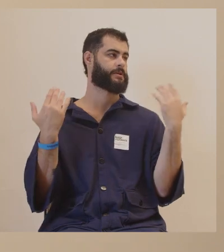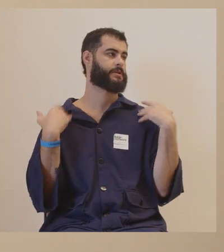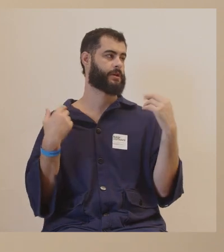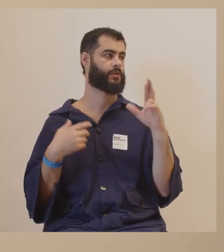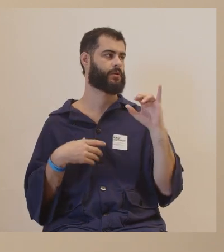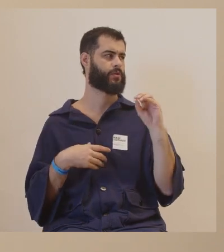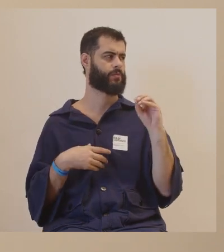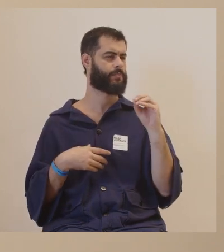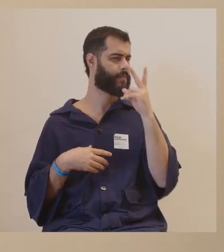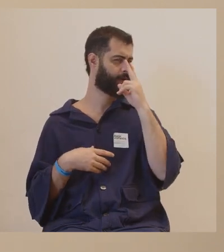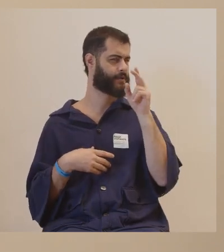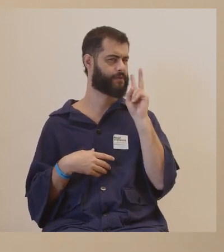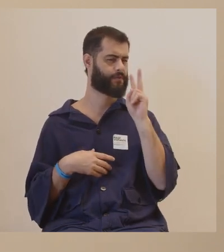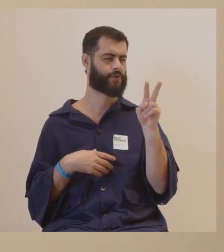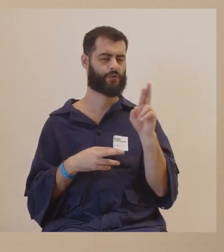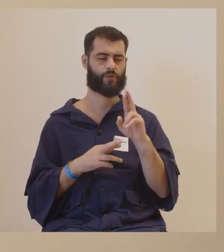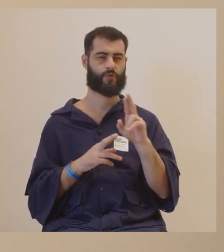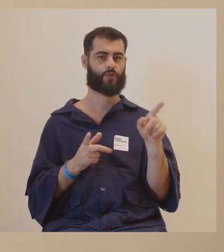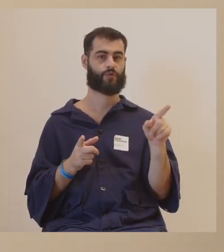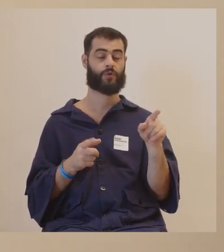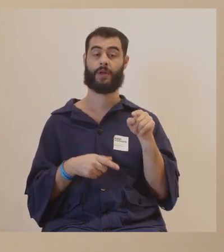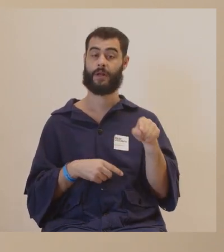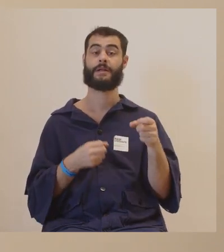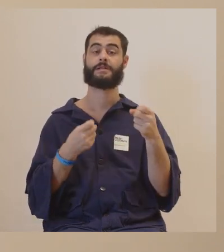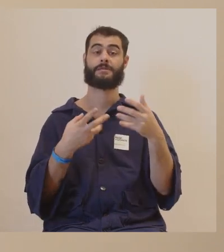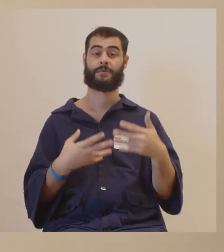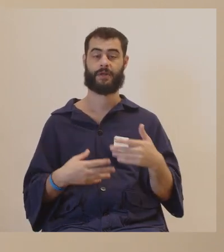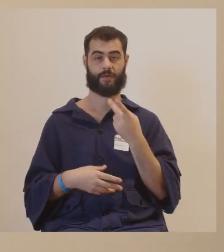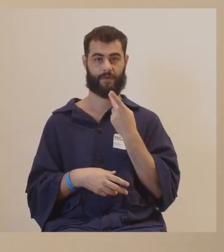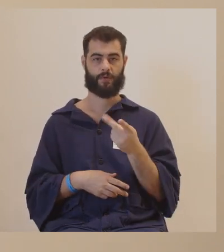Né? Porque o Jeanpel diz o seguinte, eu comprei